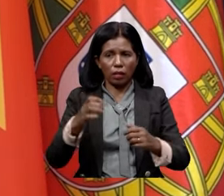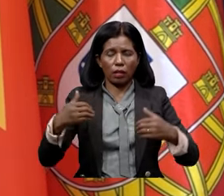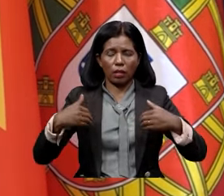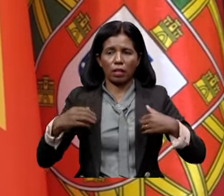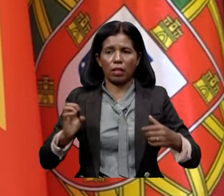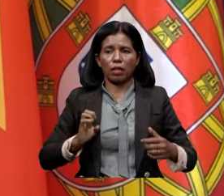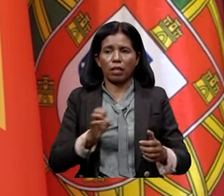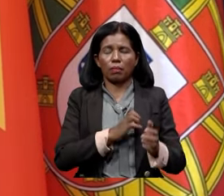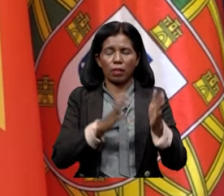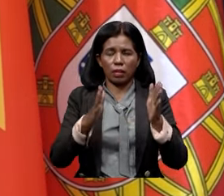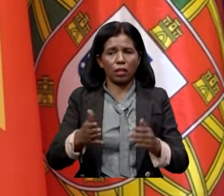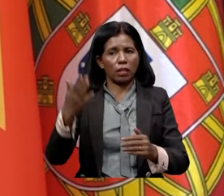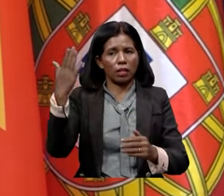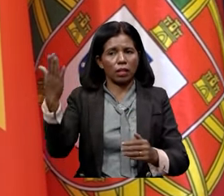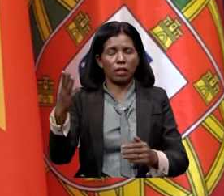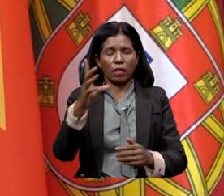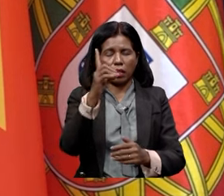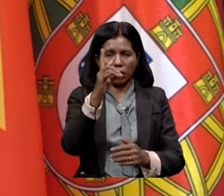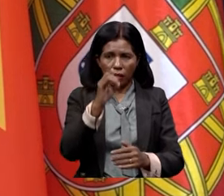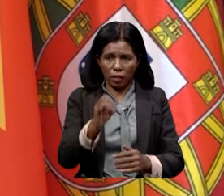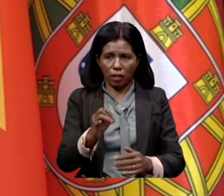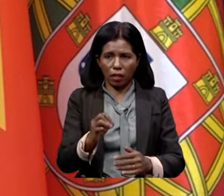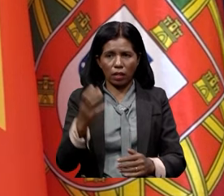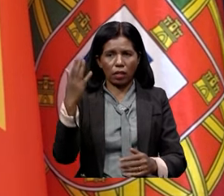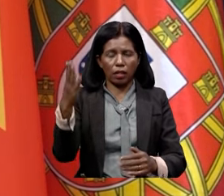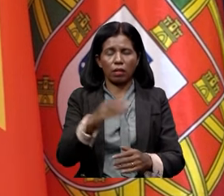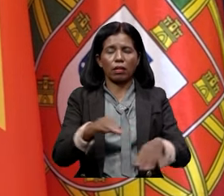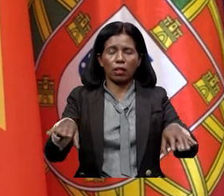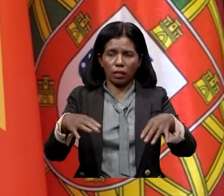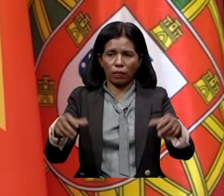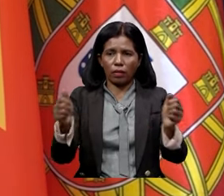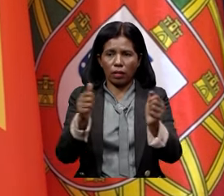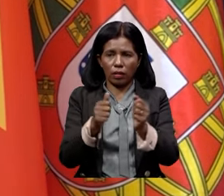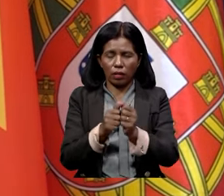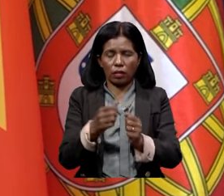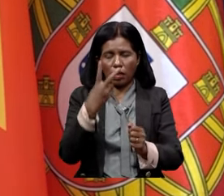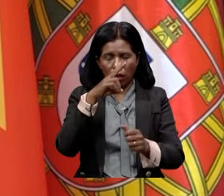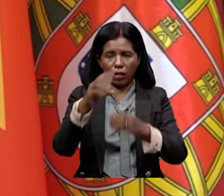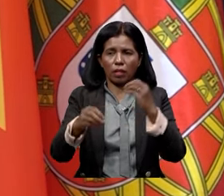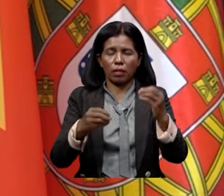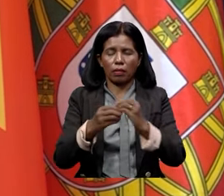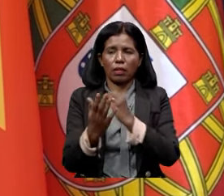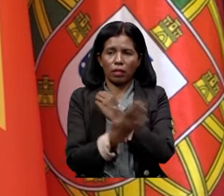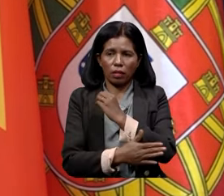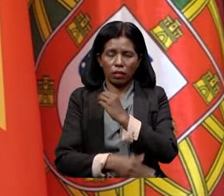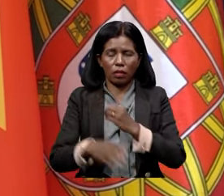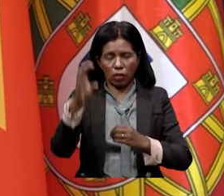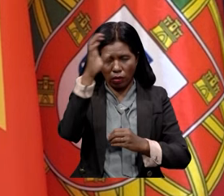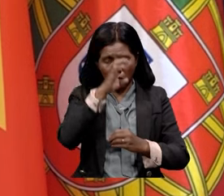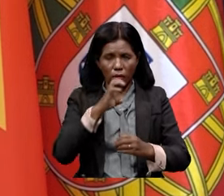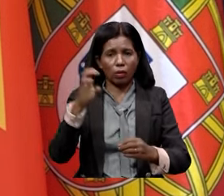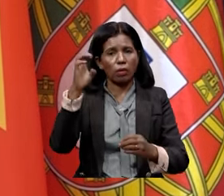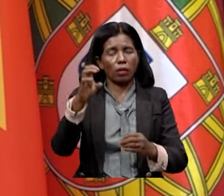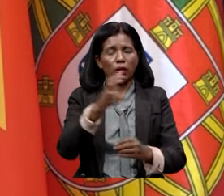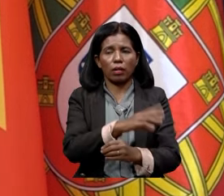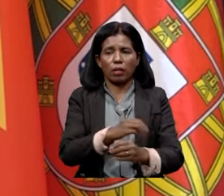embaixada em Dili, e embaixada é essa que presta serviços a vários países da União Europeia